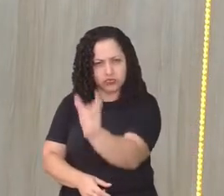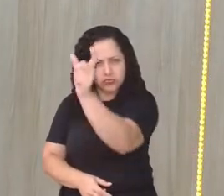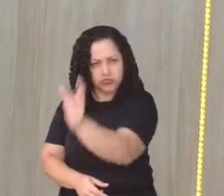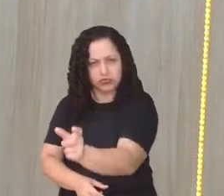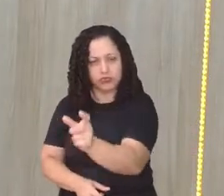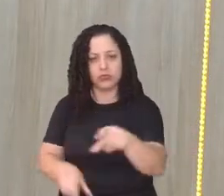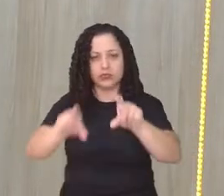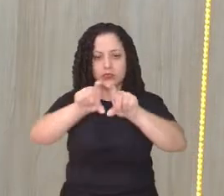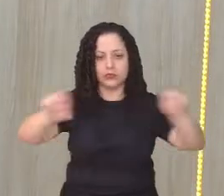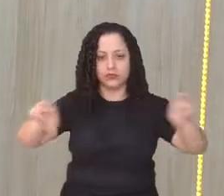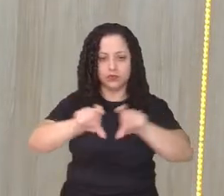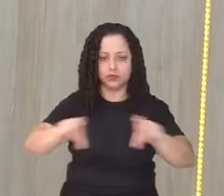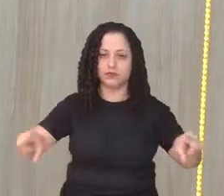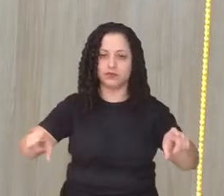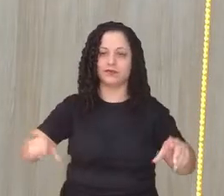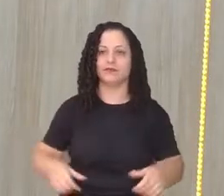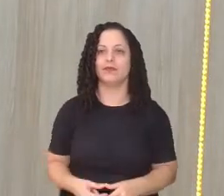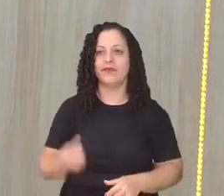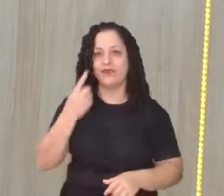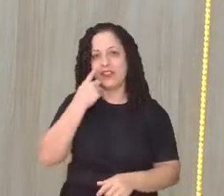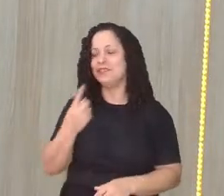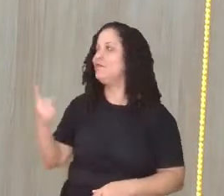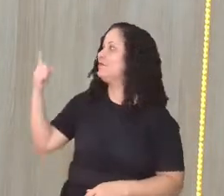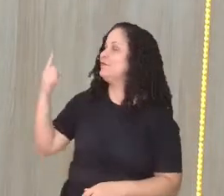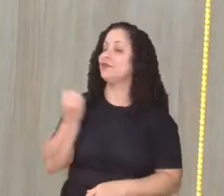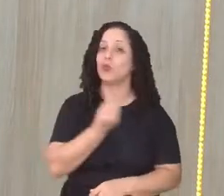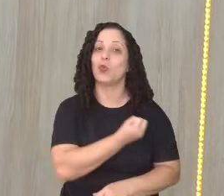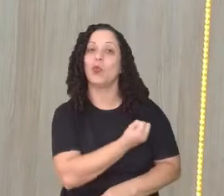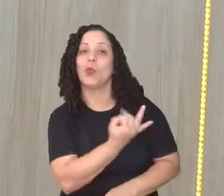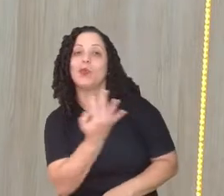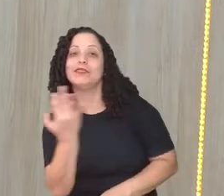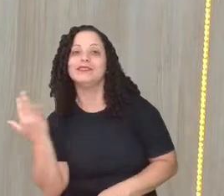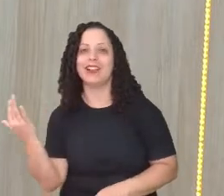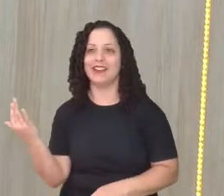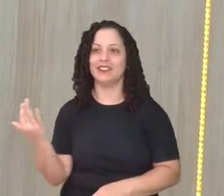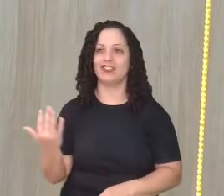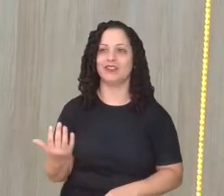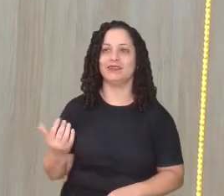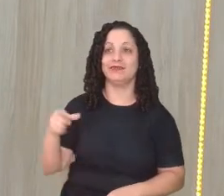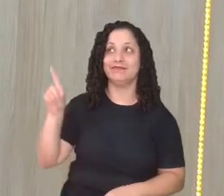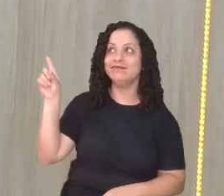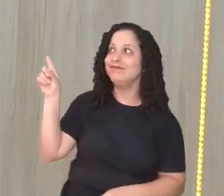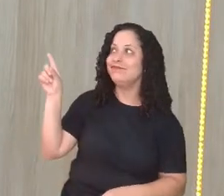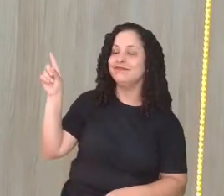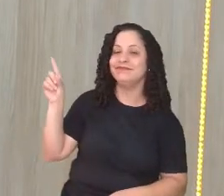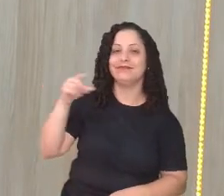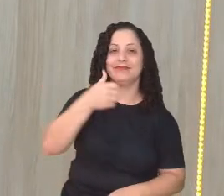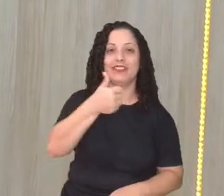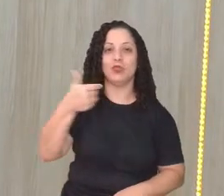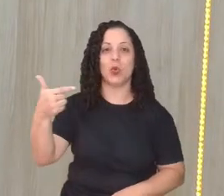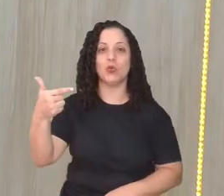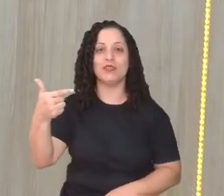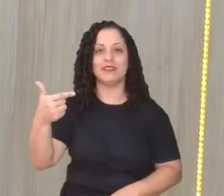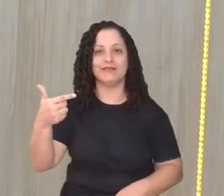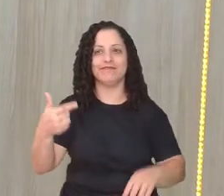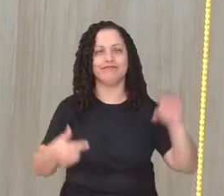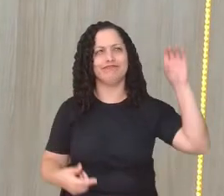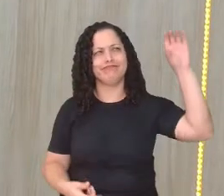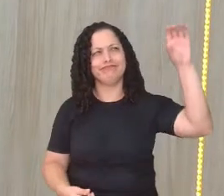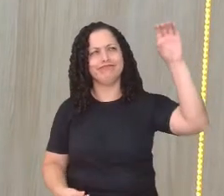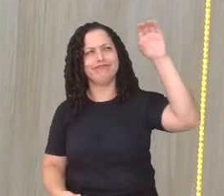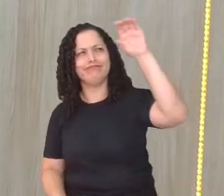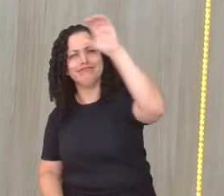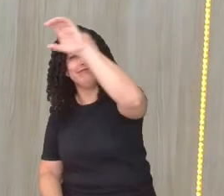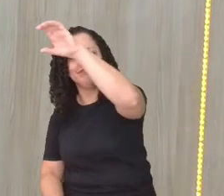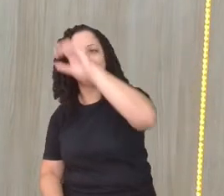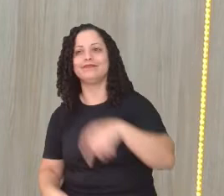contar. 1, 2, 3, 4, 5, 6, 7, 8, 9, 10, 11, 12. Tenho 12 aqui, então